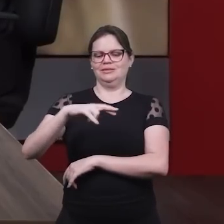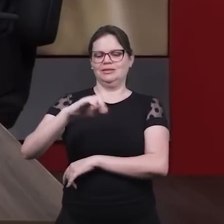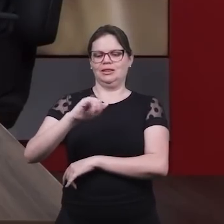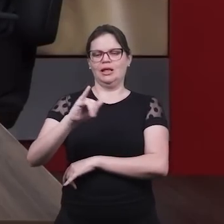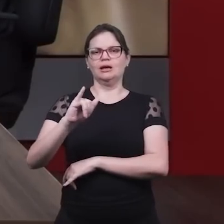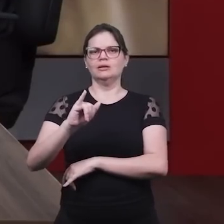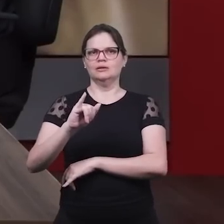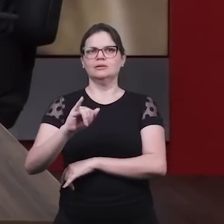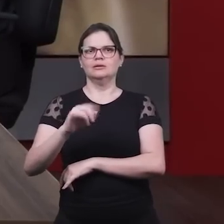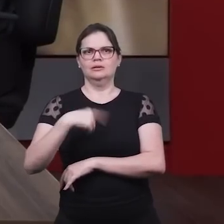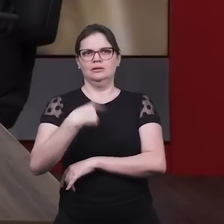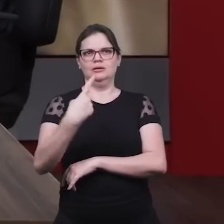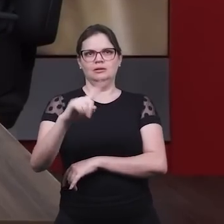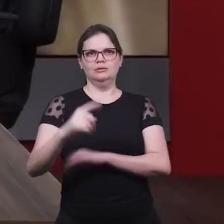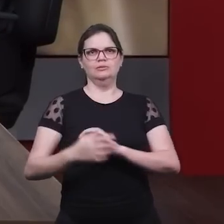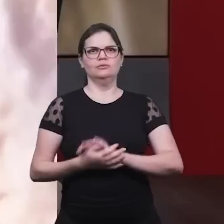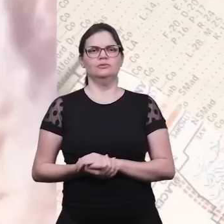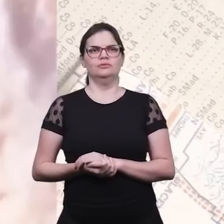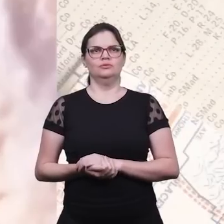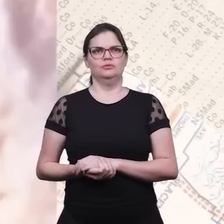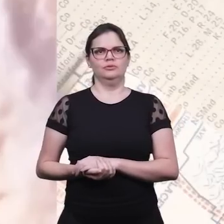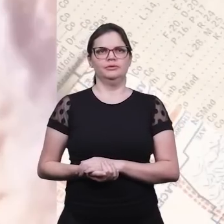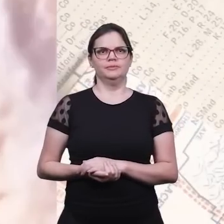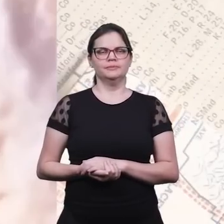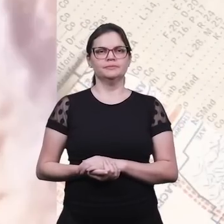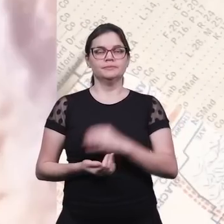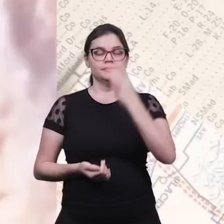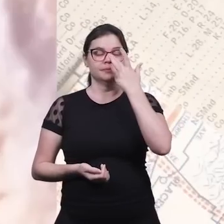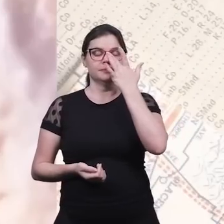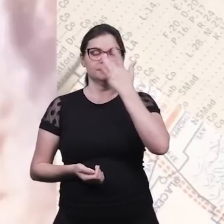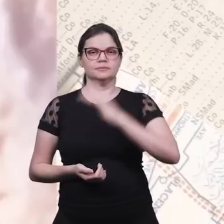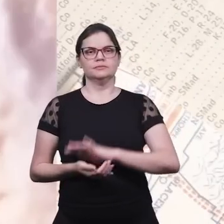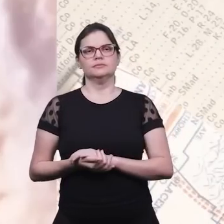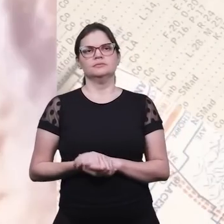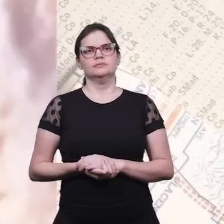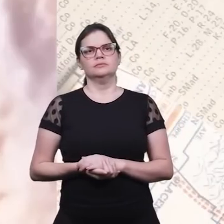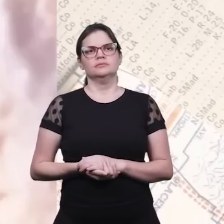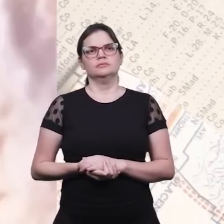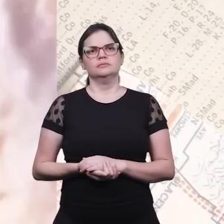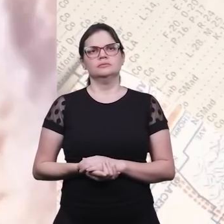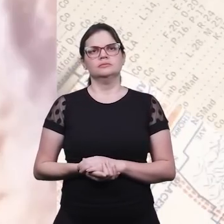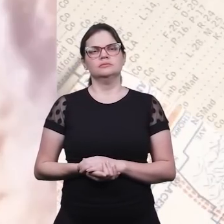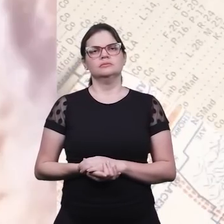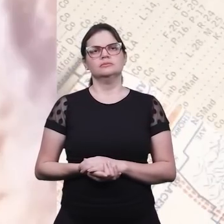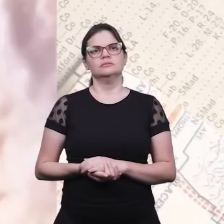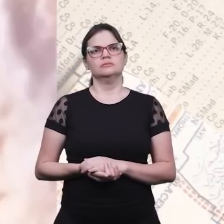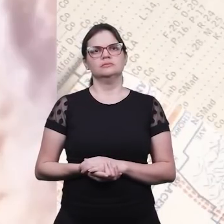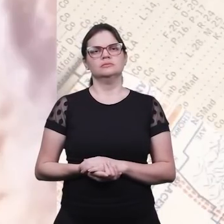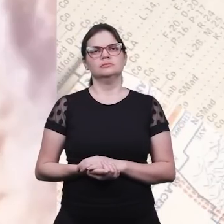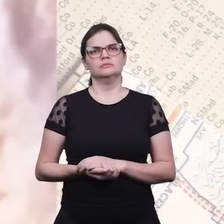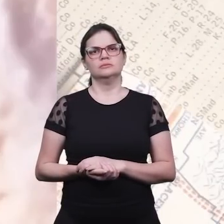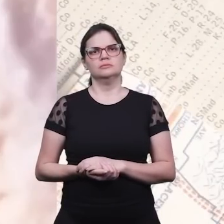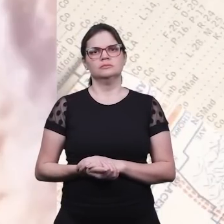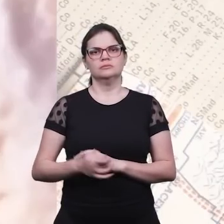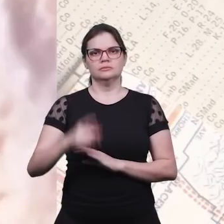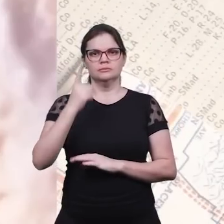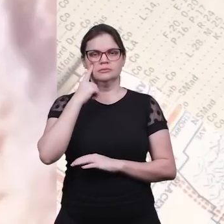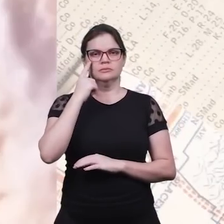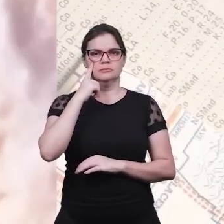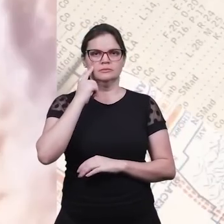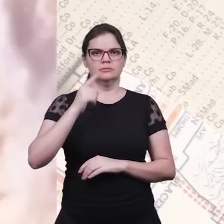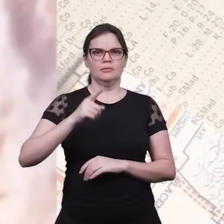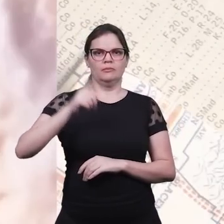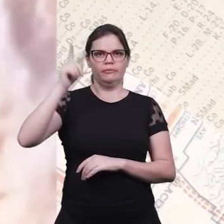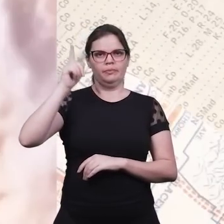seria o canal de Suez. Então, a passagem provavelmente seria nessa região. Não tem